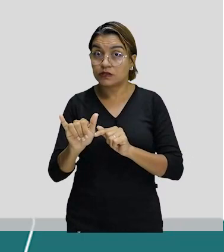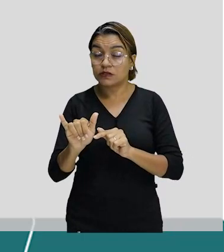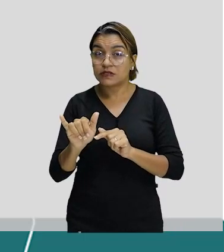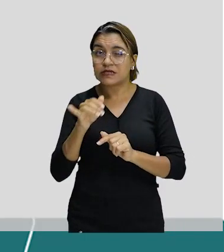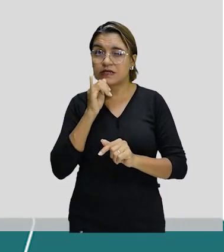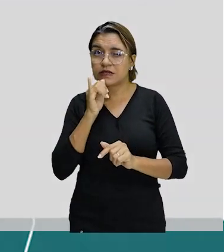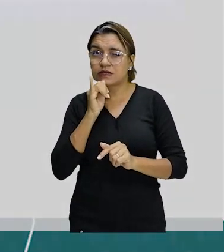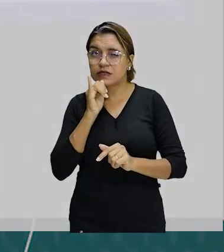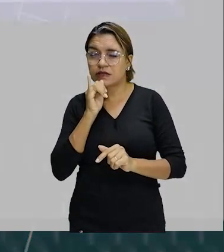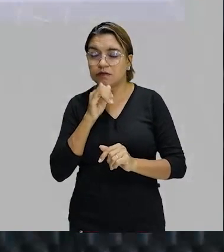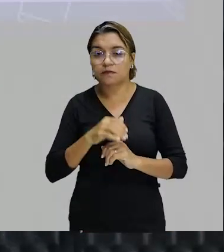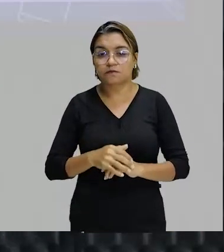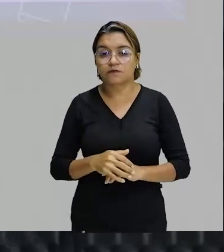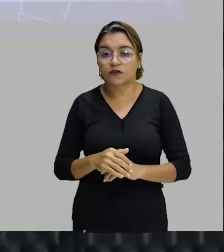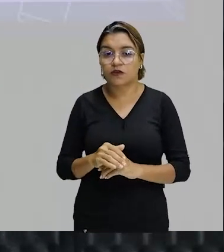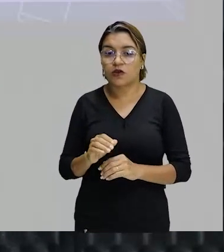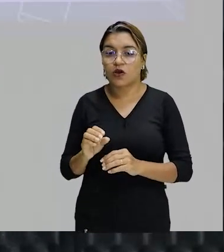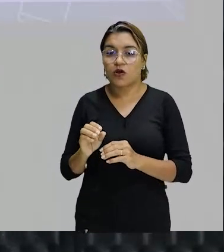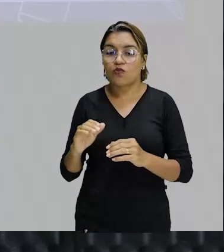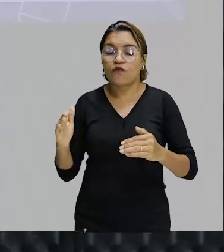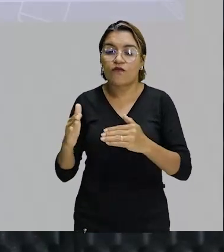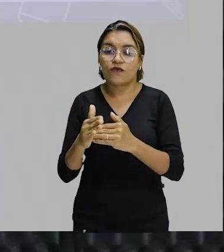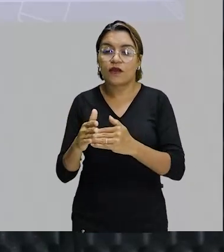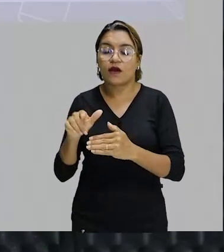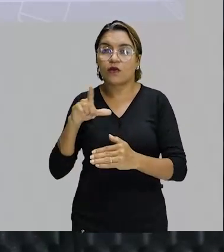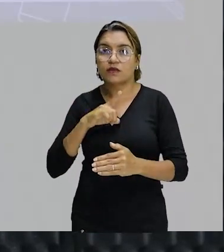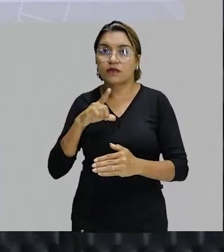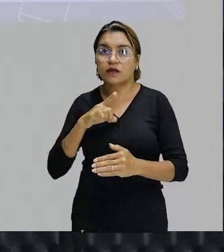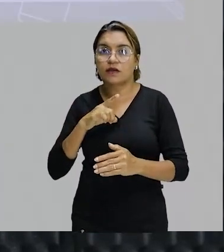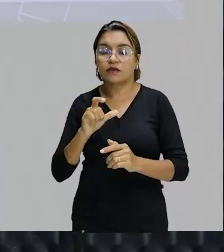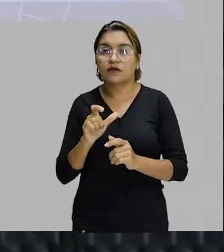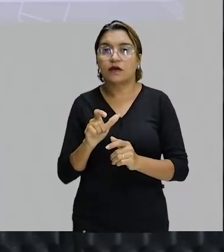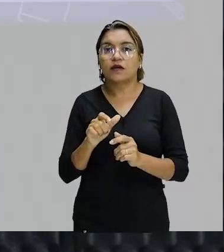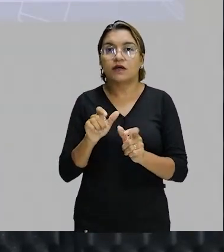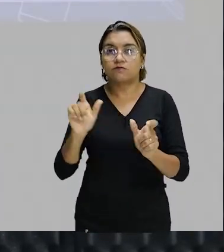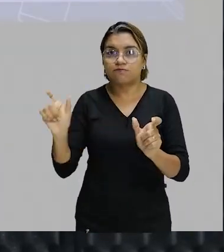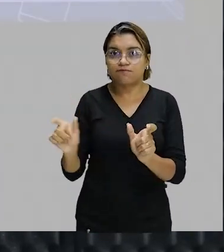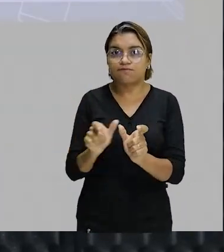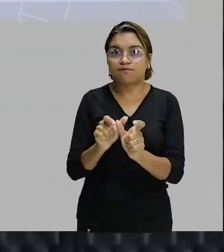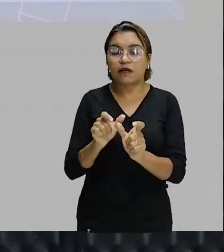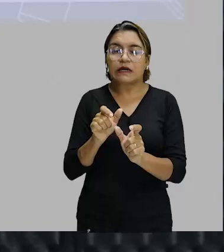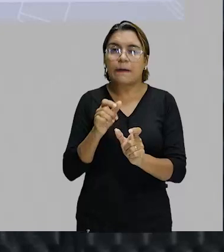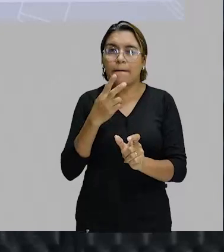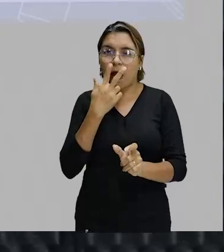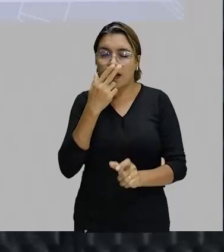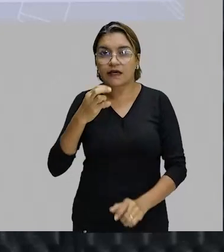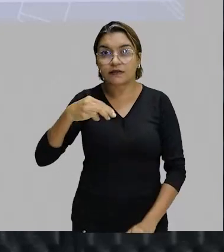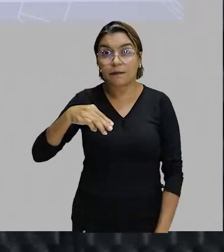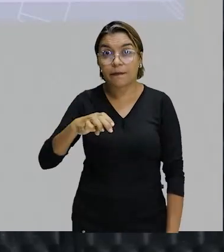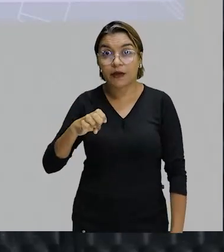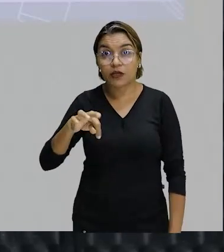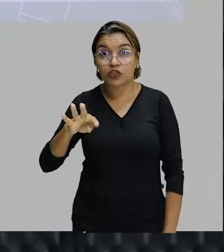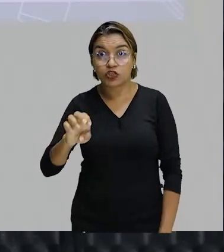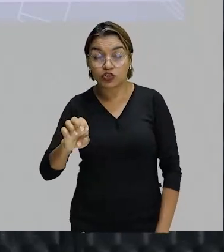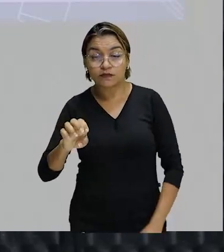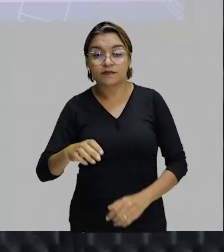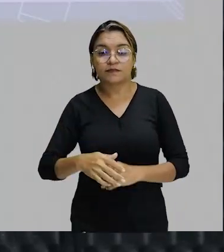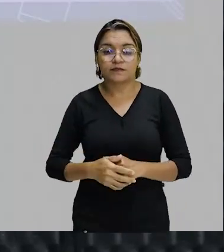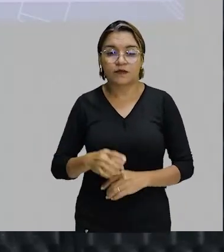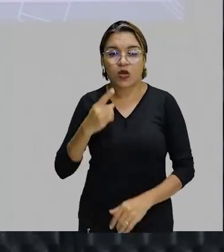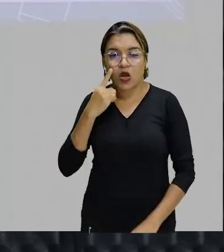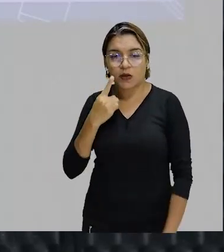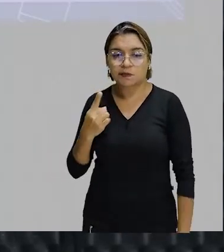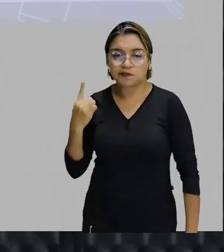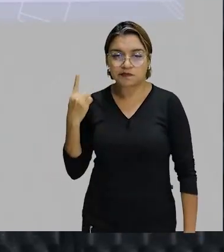inglesa, normalmente na tradução em português, ele corresponde ao sufixo mente, tá? Então, por exemplo,